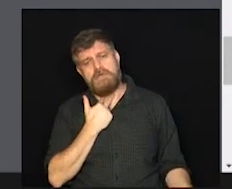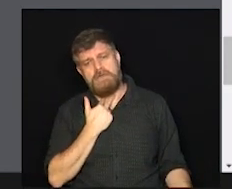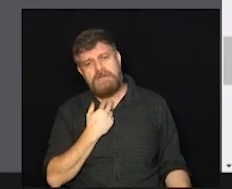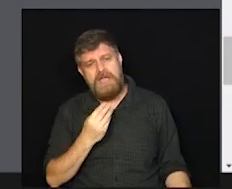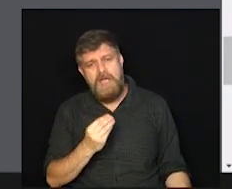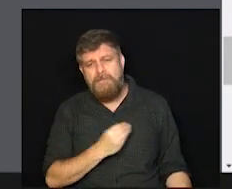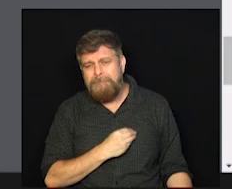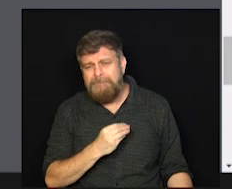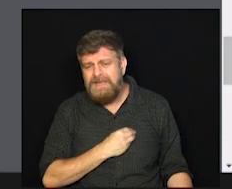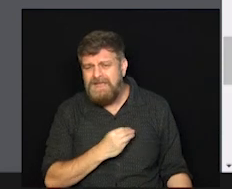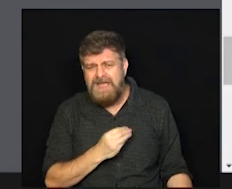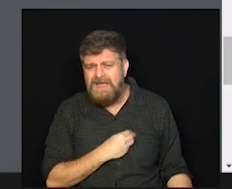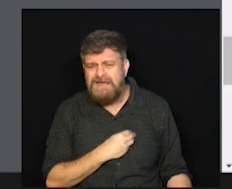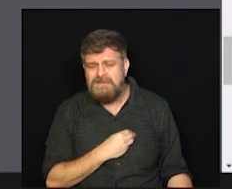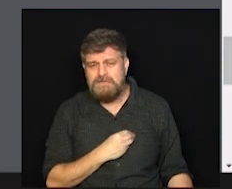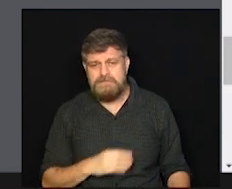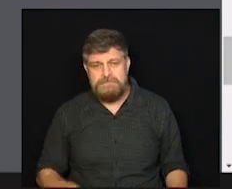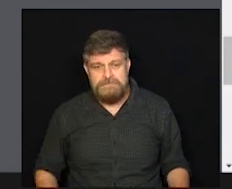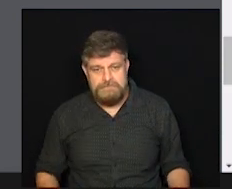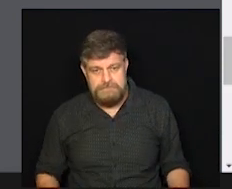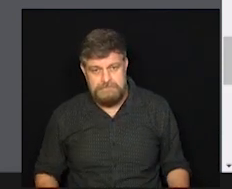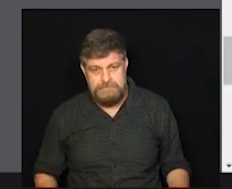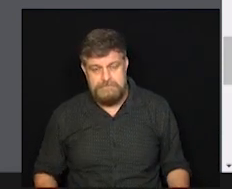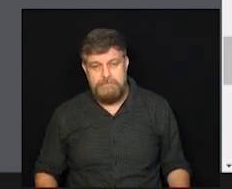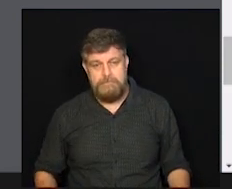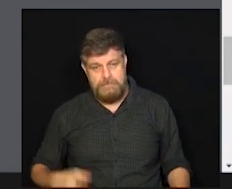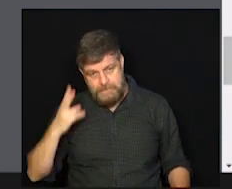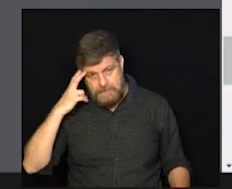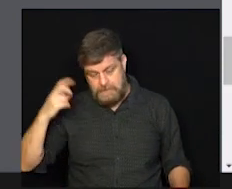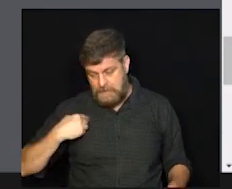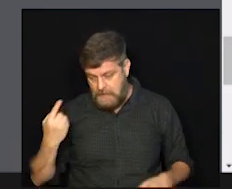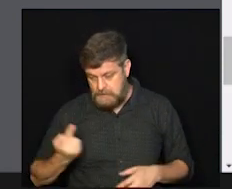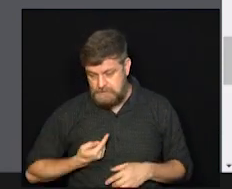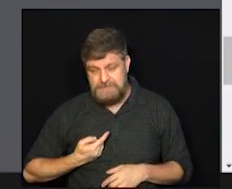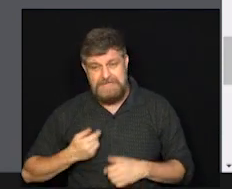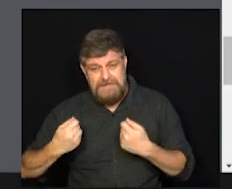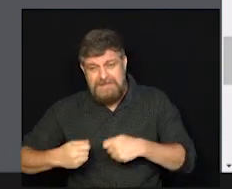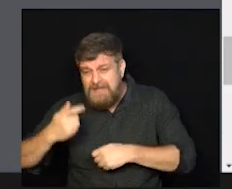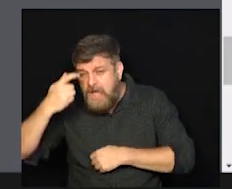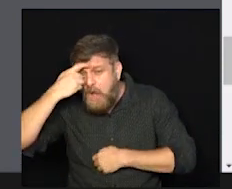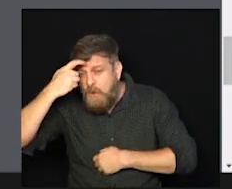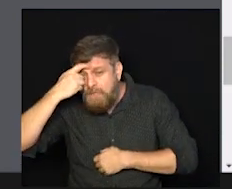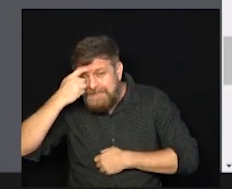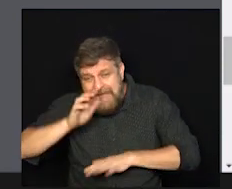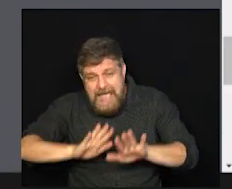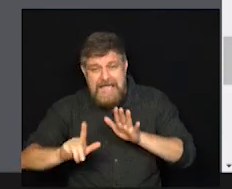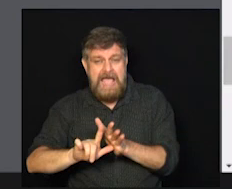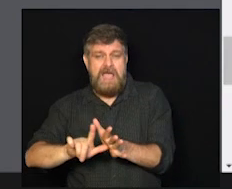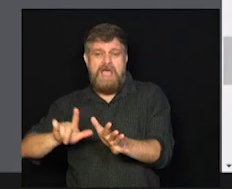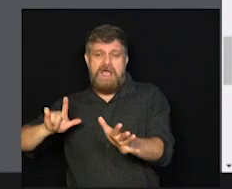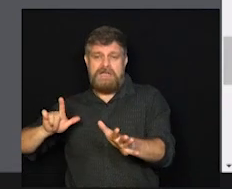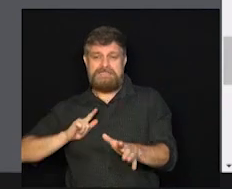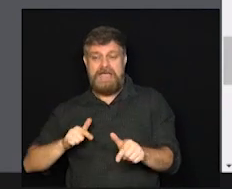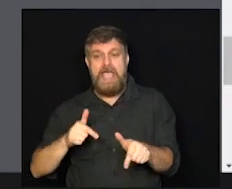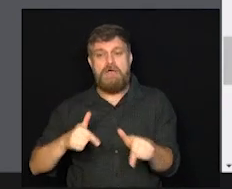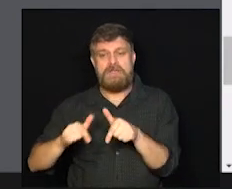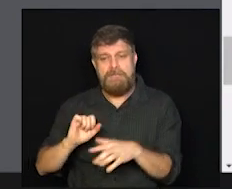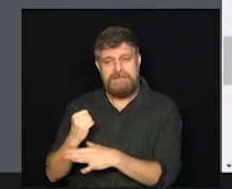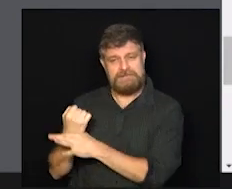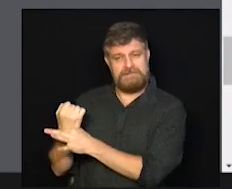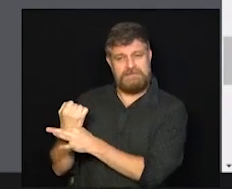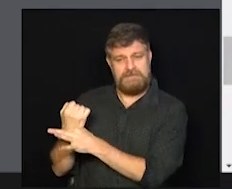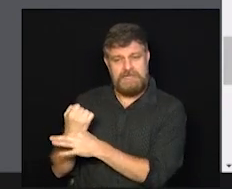clama no céu. Porque um lockdown inteligente nos levaríamos à conscientização dos cuidados preventivos, garantia do trabalho, condições